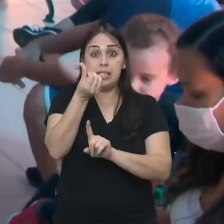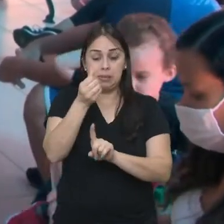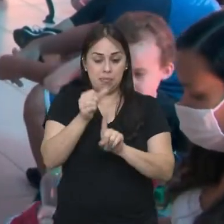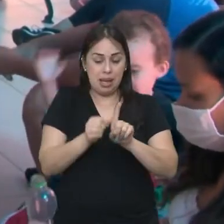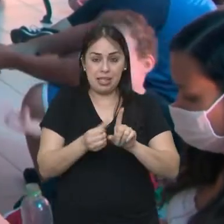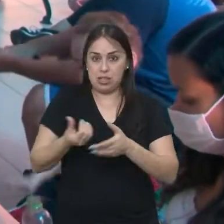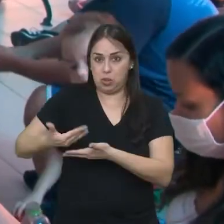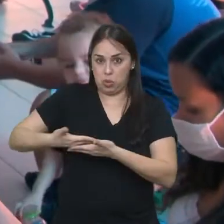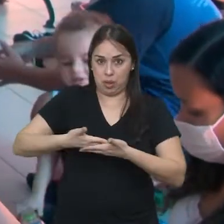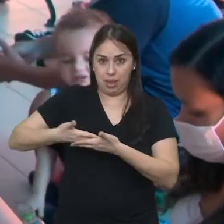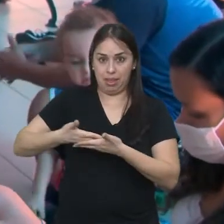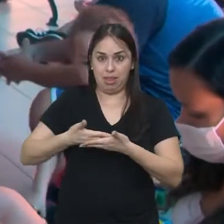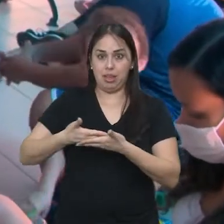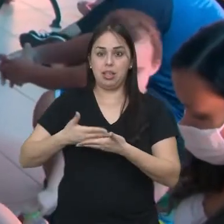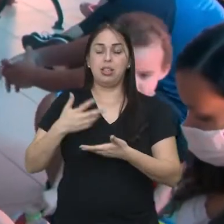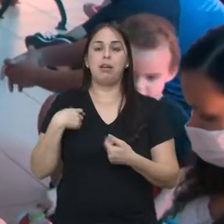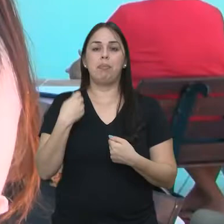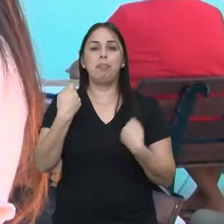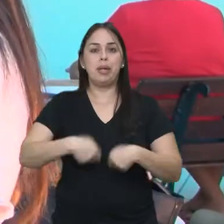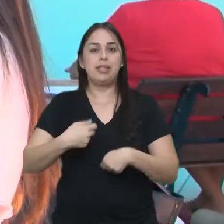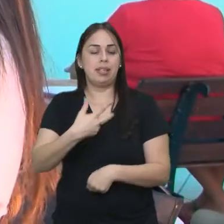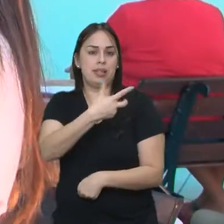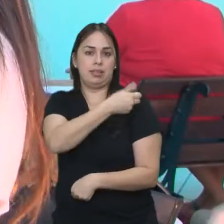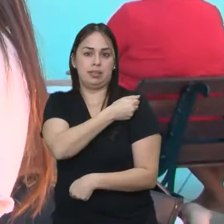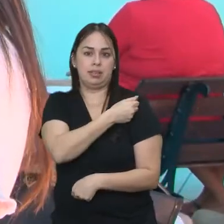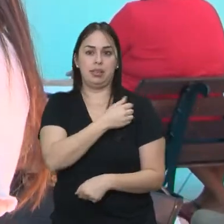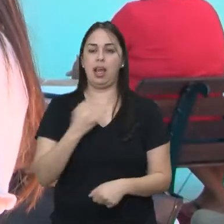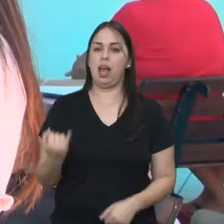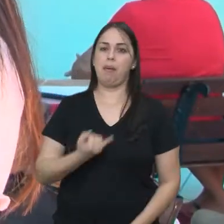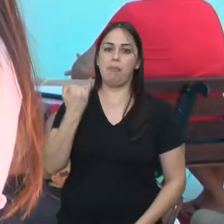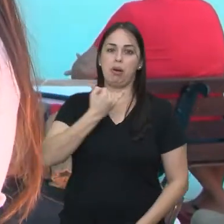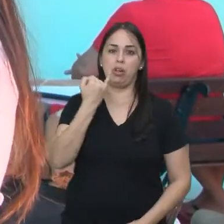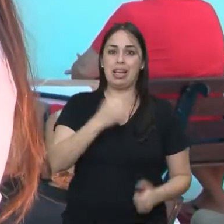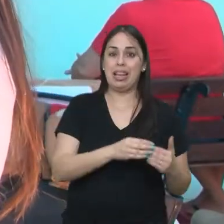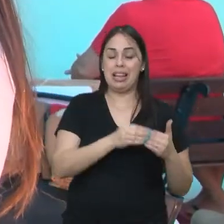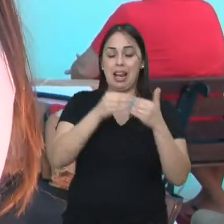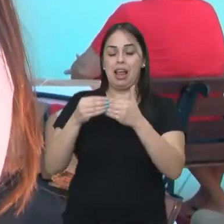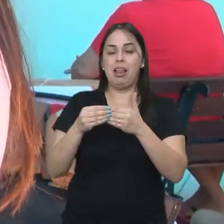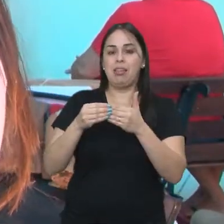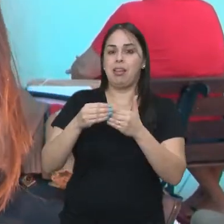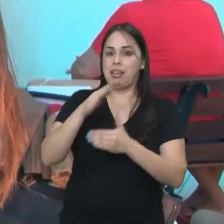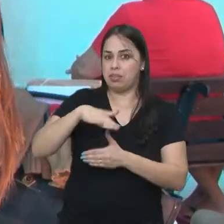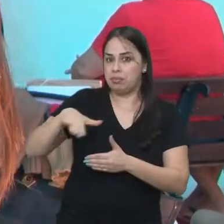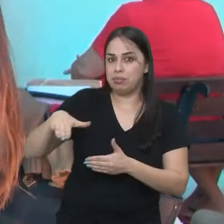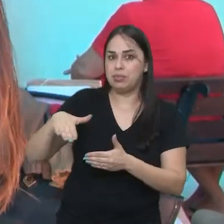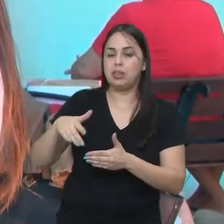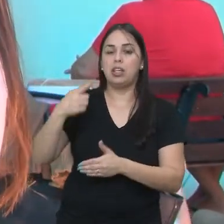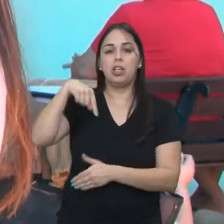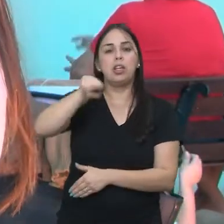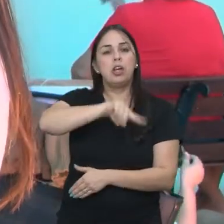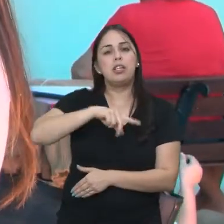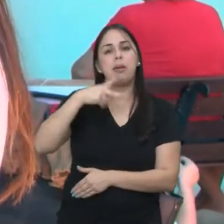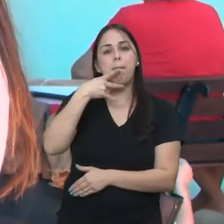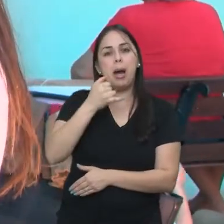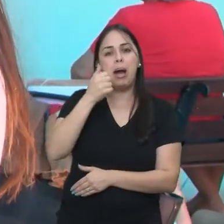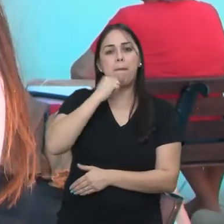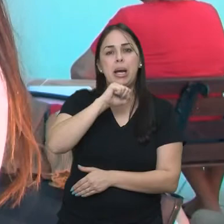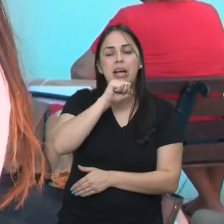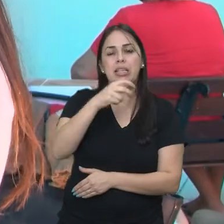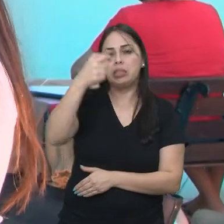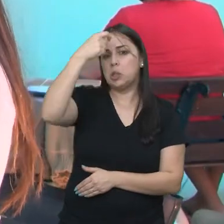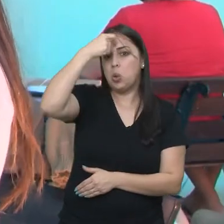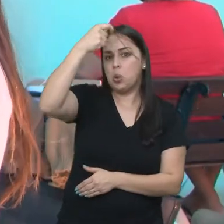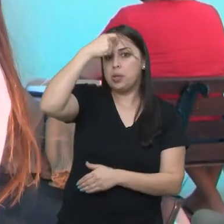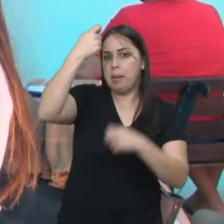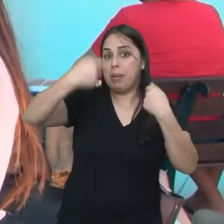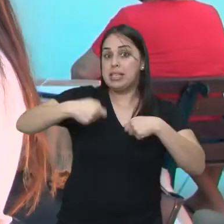fez 6 meses e aí a gente tem que dar a tríplice, né? É muito importante trazer as crianças, né? Os pais manterem essa consciência de que é importante